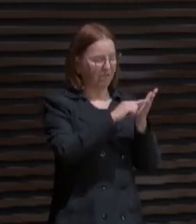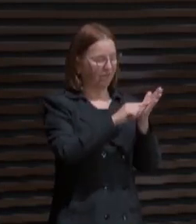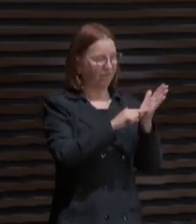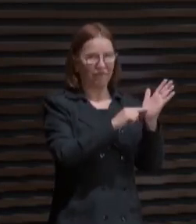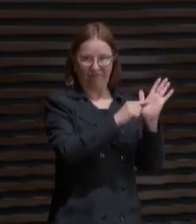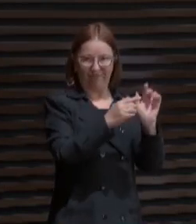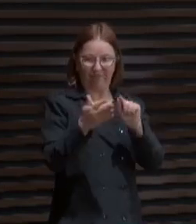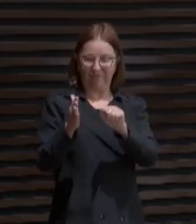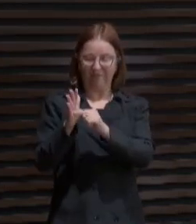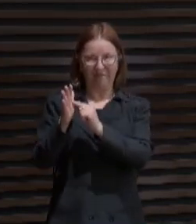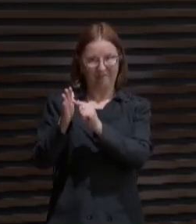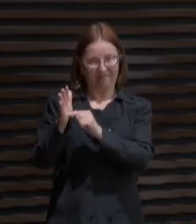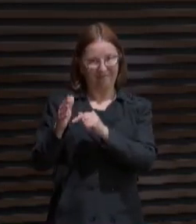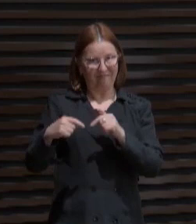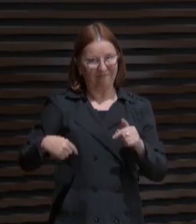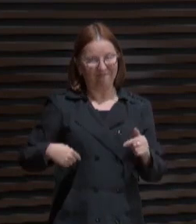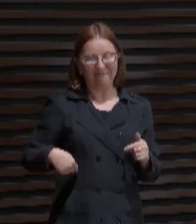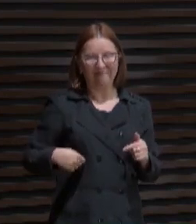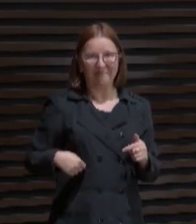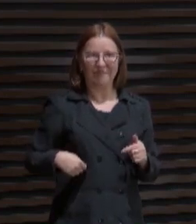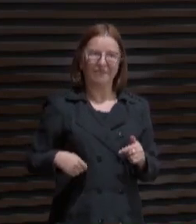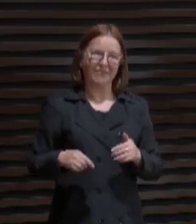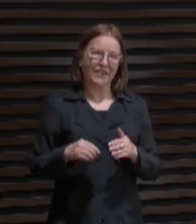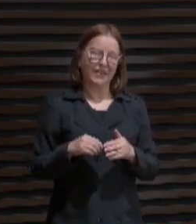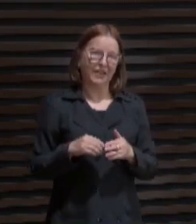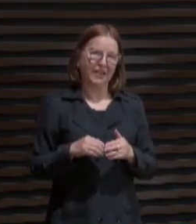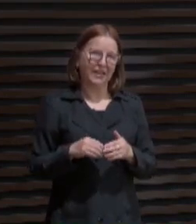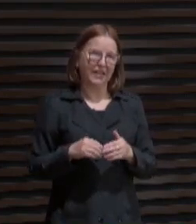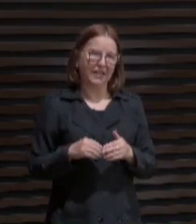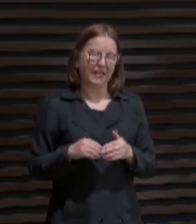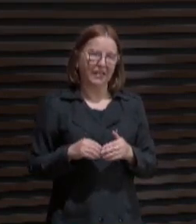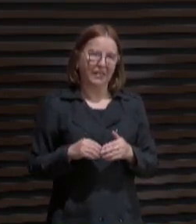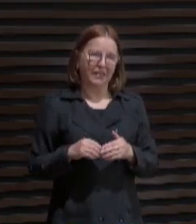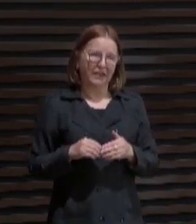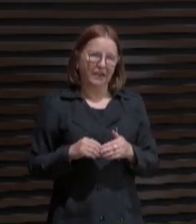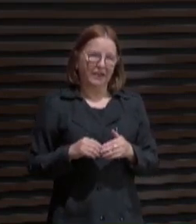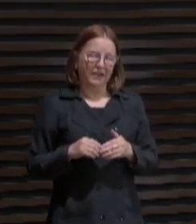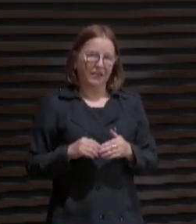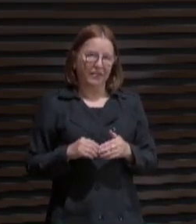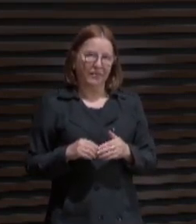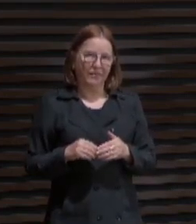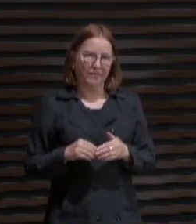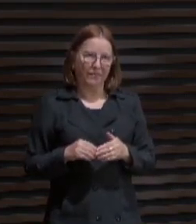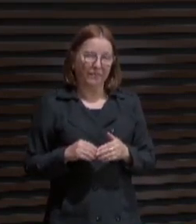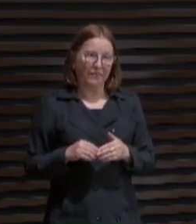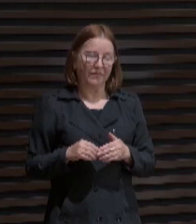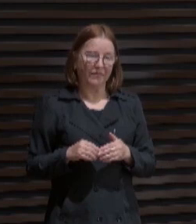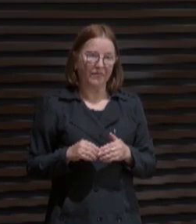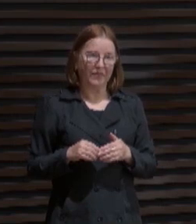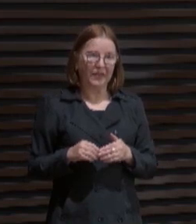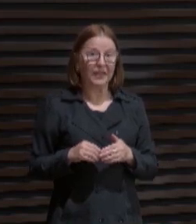os descrentes apenas se alegraram ao verem-no. Sim, ali